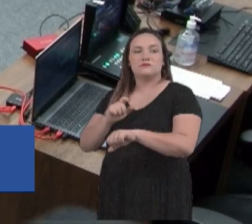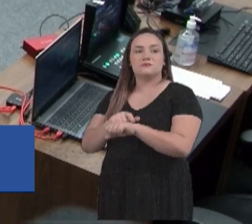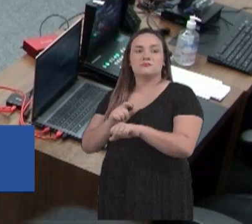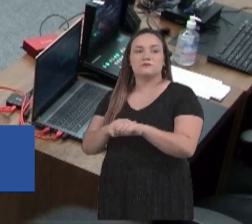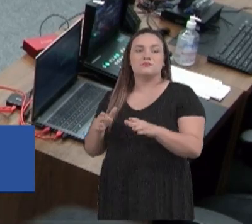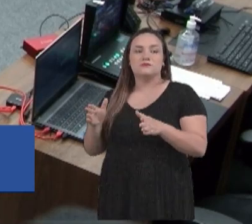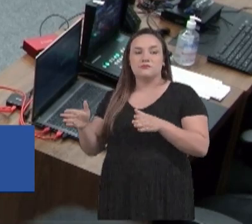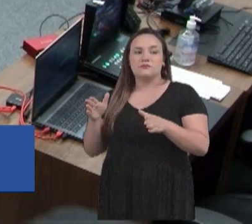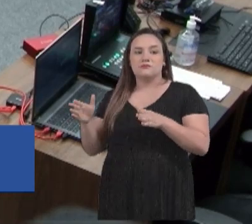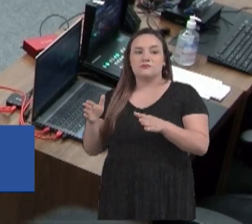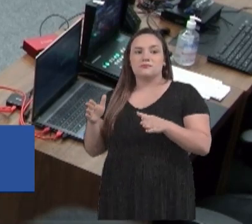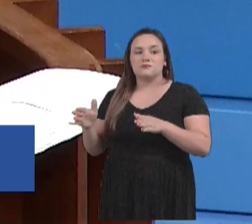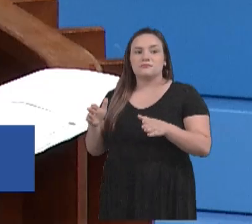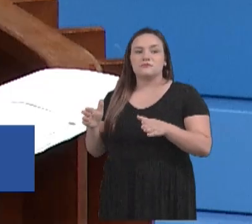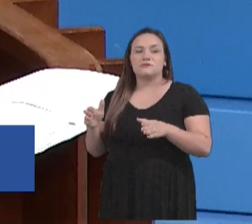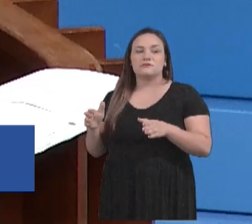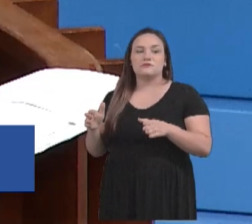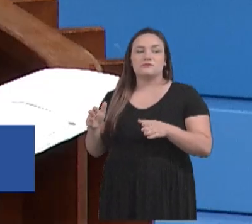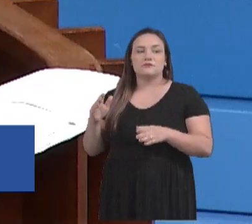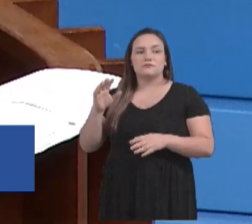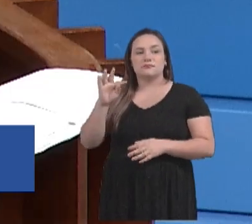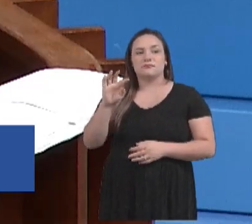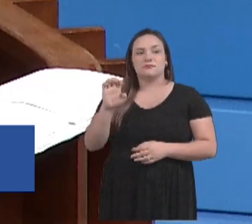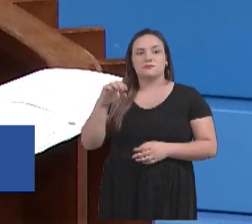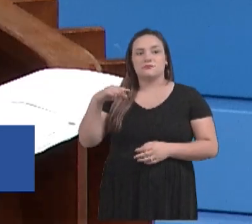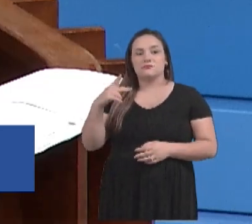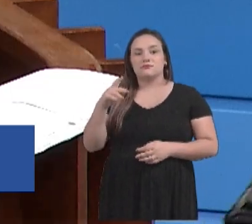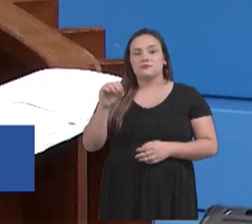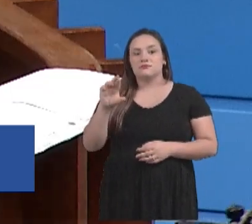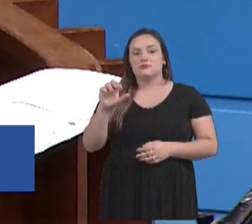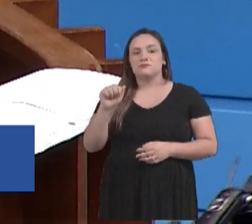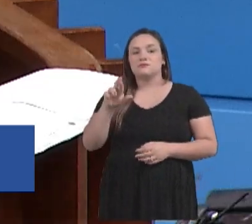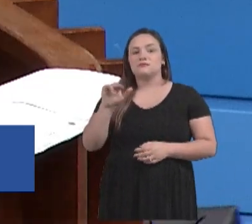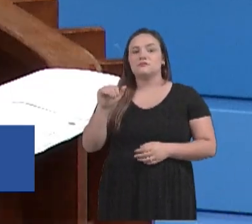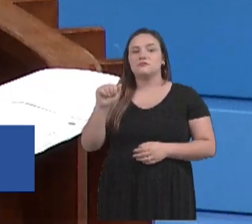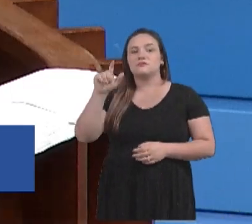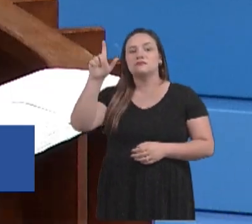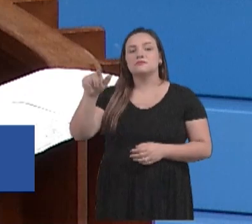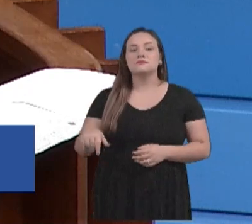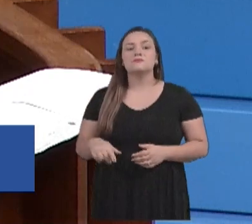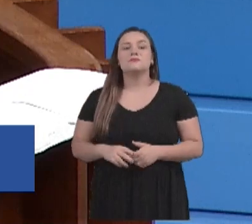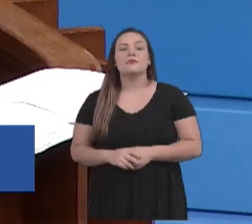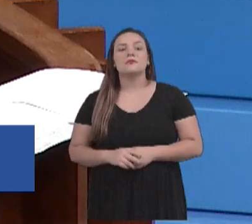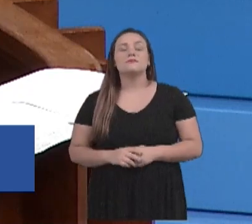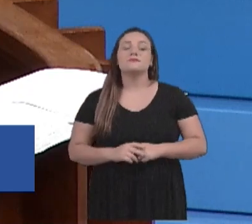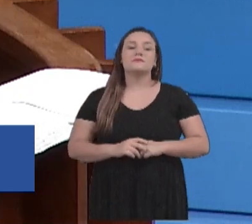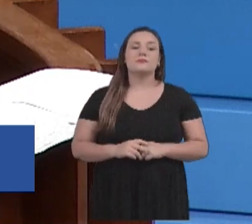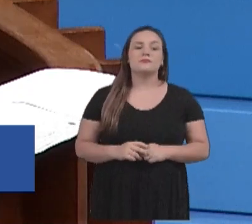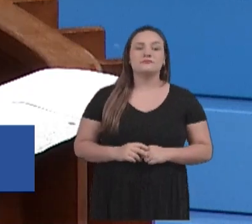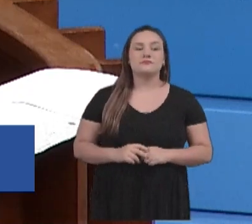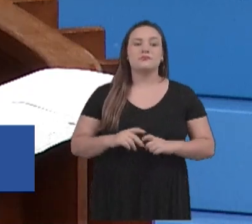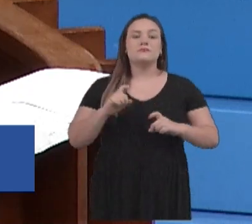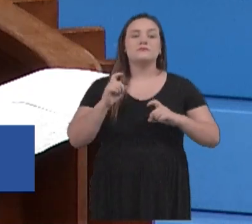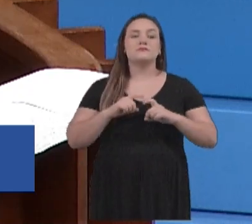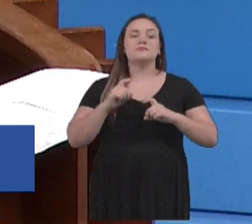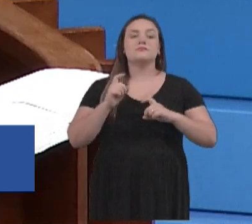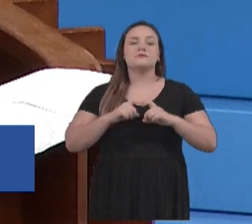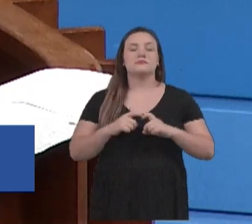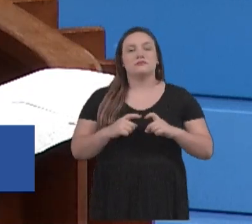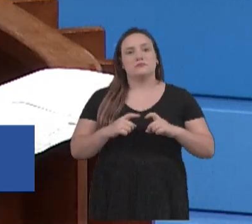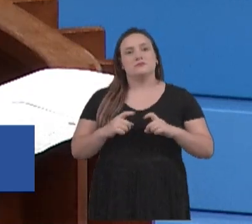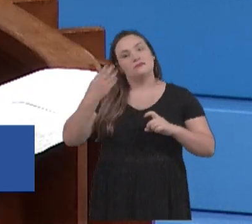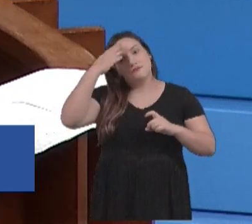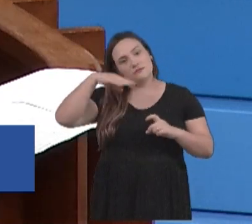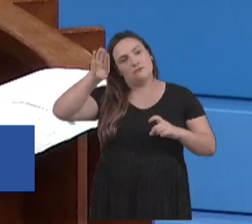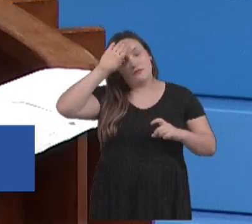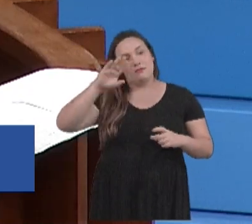provisória. Remuneração temporária, por exemplo, é o médico, o enfermeiro, os plantões que ele recebe quando